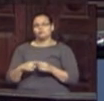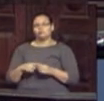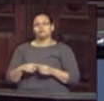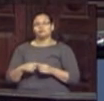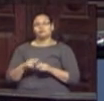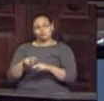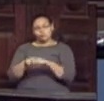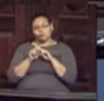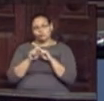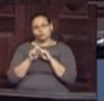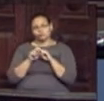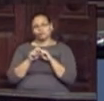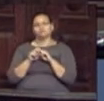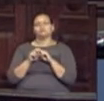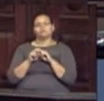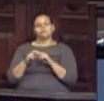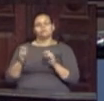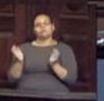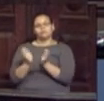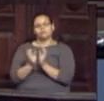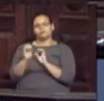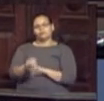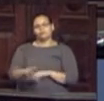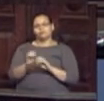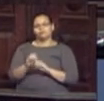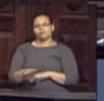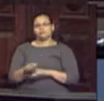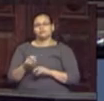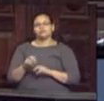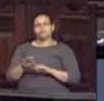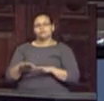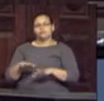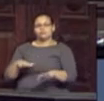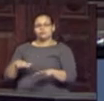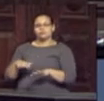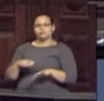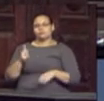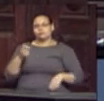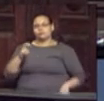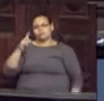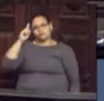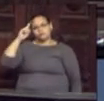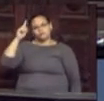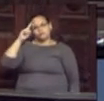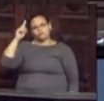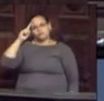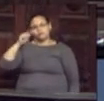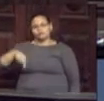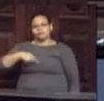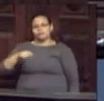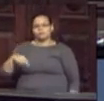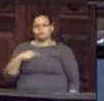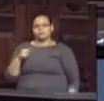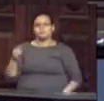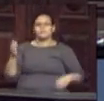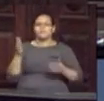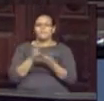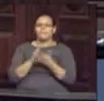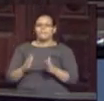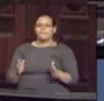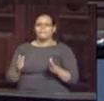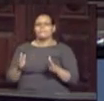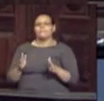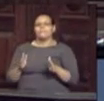Por isso que na Comissão de Educação, na audiência que tratou desse tema há 15 dias, nós concluímos a audiência